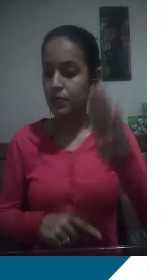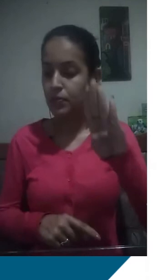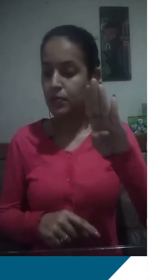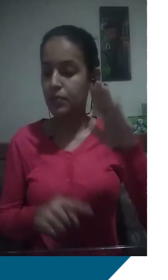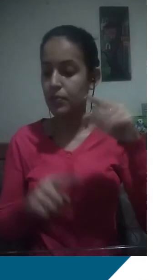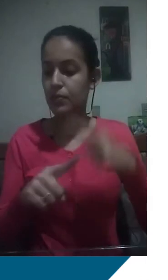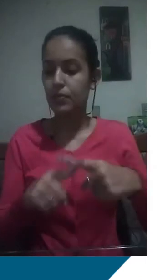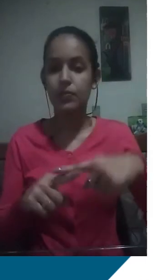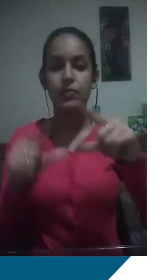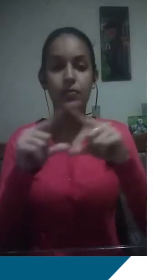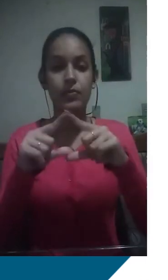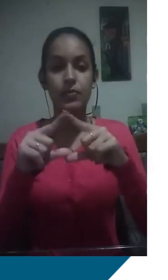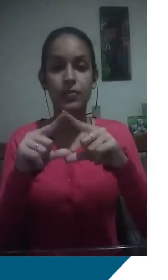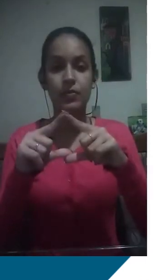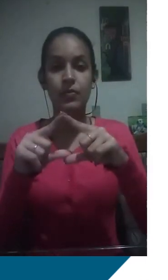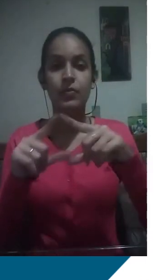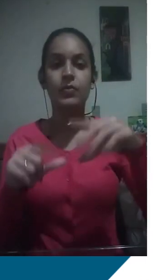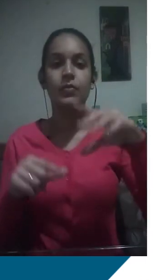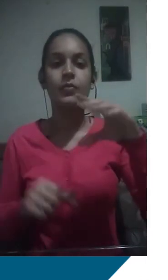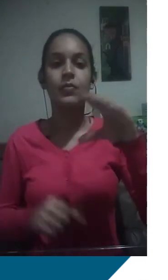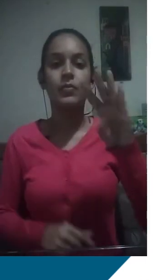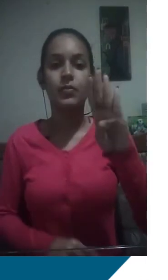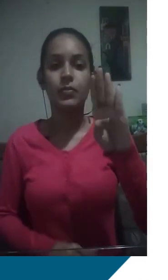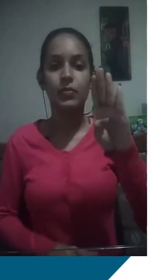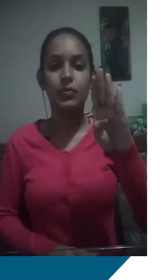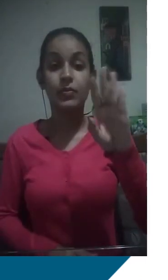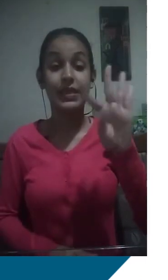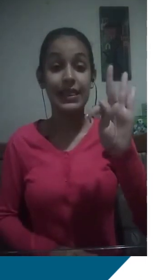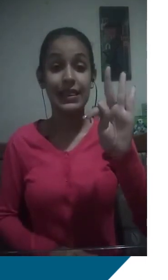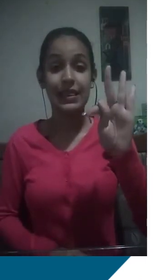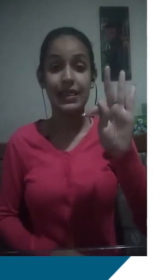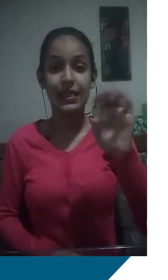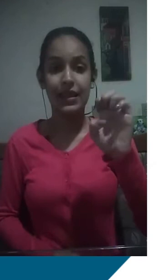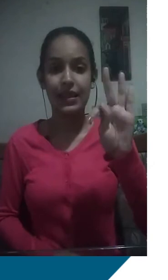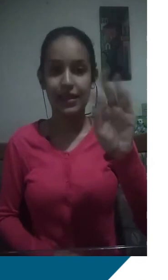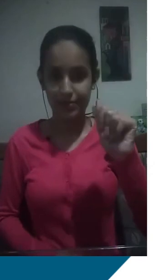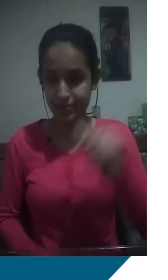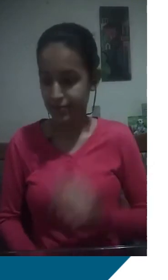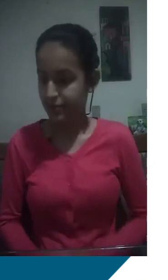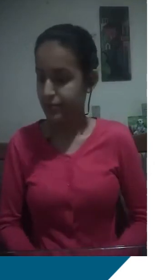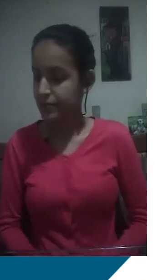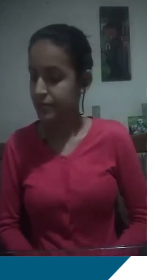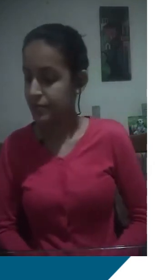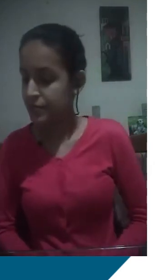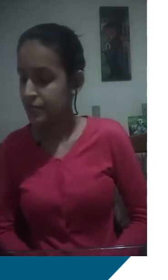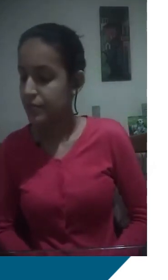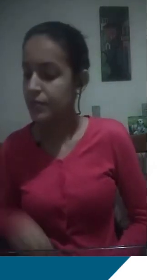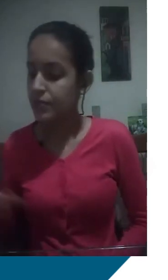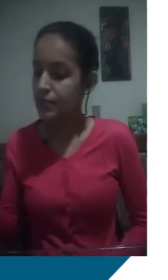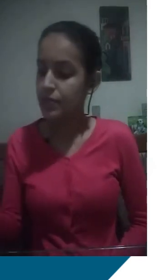O beta é o coeficiente de dilatação superficial. Lá na dilatação linear, a gente tinha que o alfa era